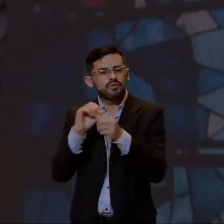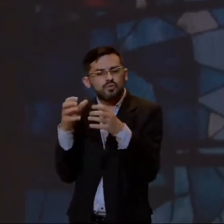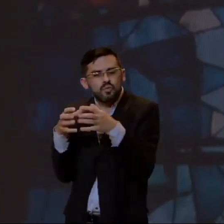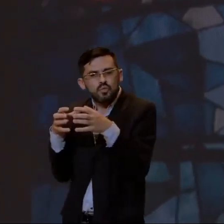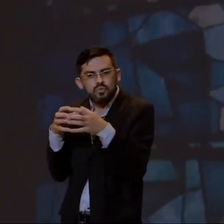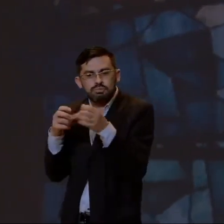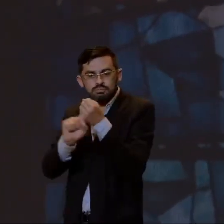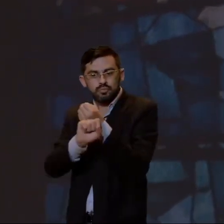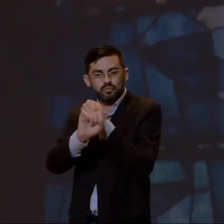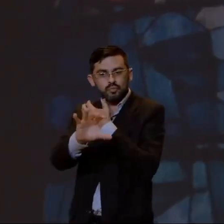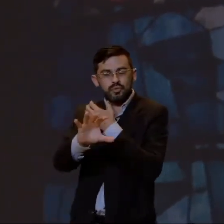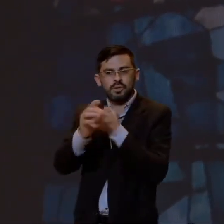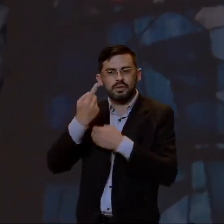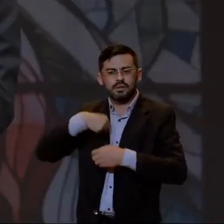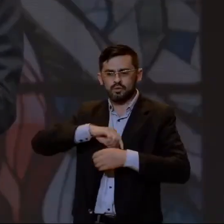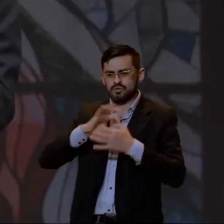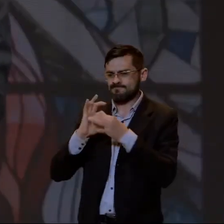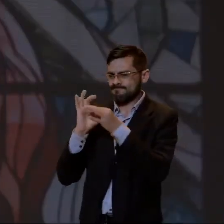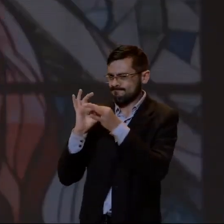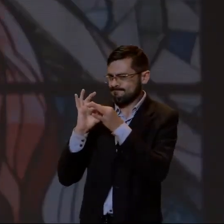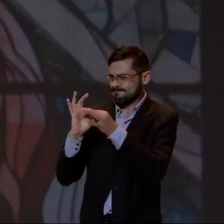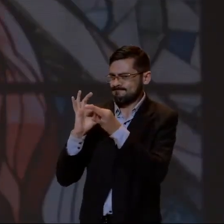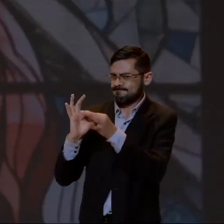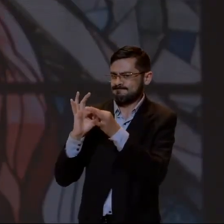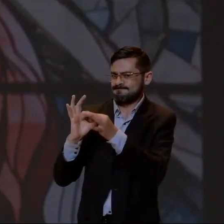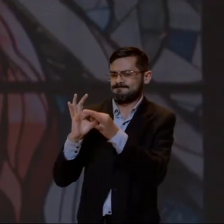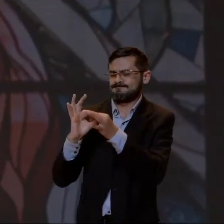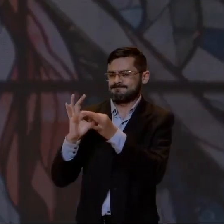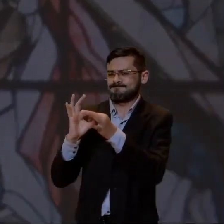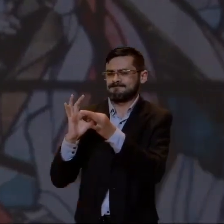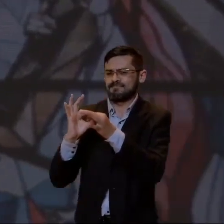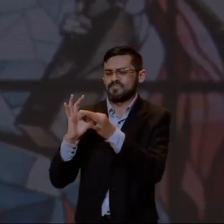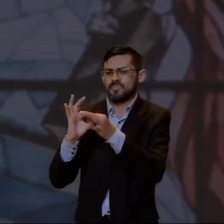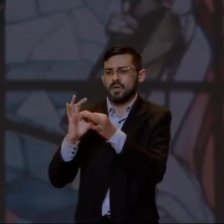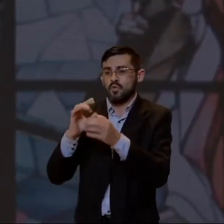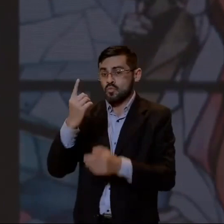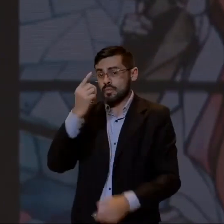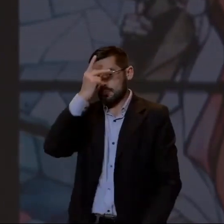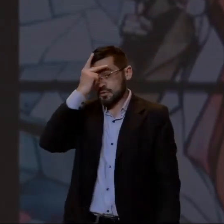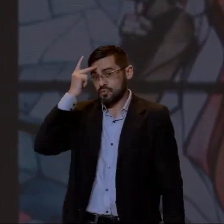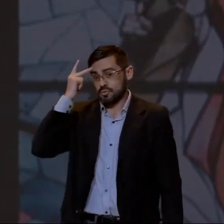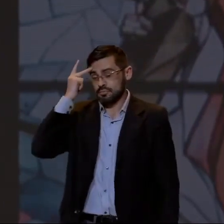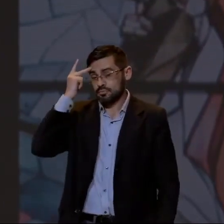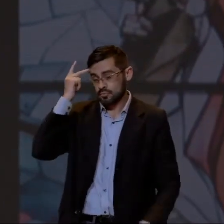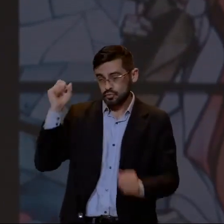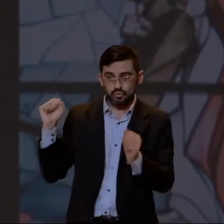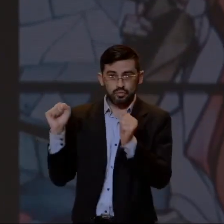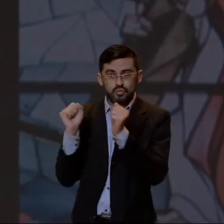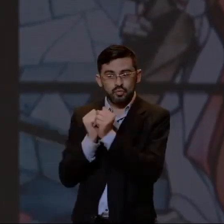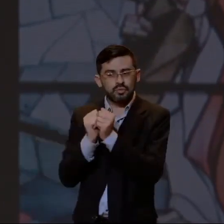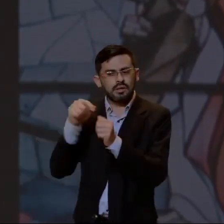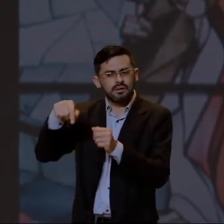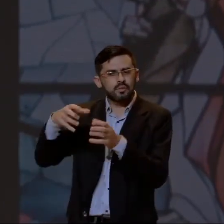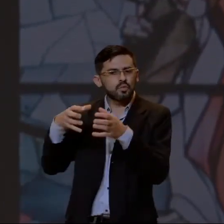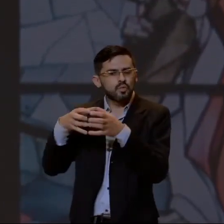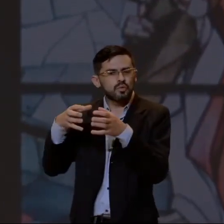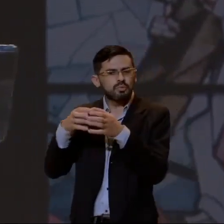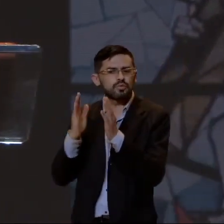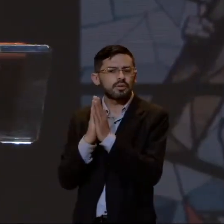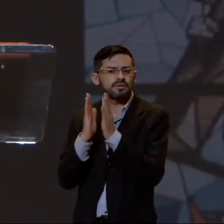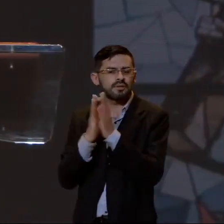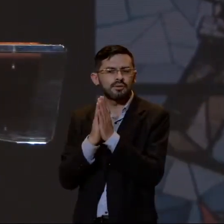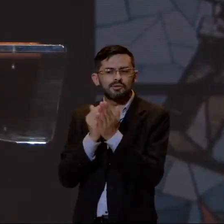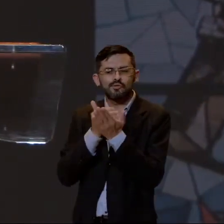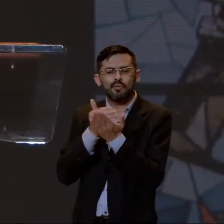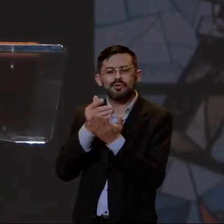oração online. E nós estávamos juntos ali, e uma pessoa que estava participando do nosso grupo, logo